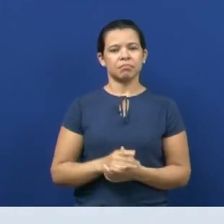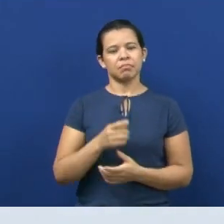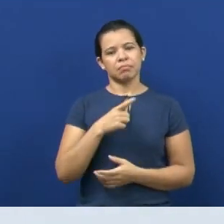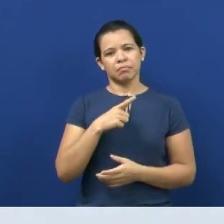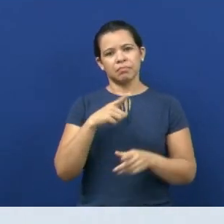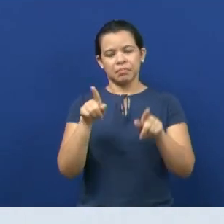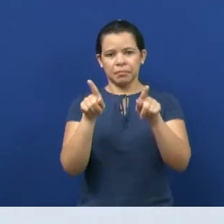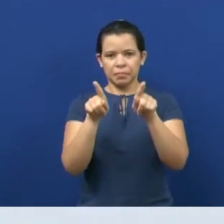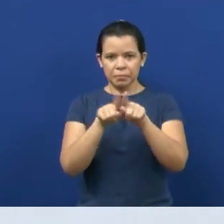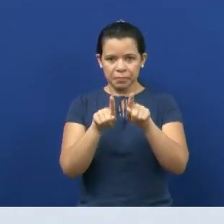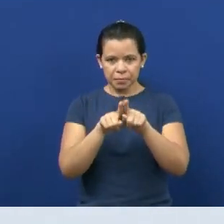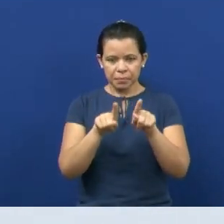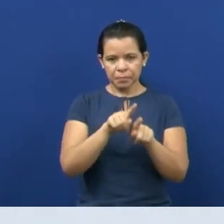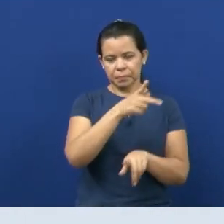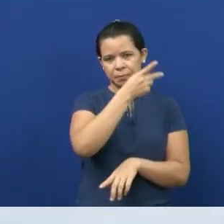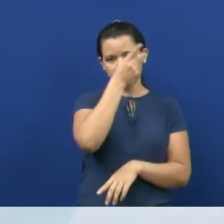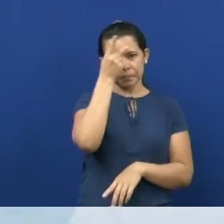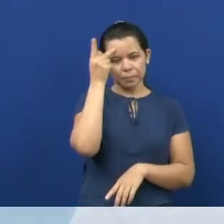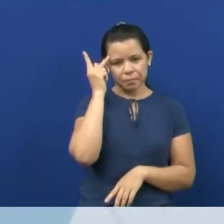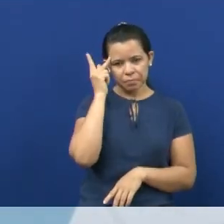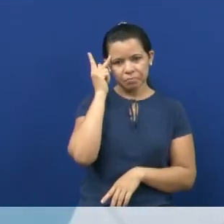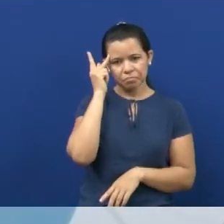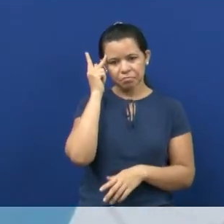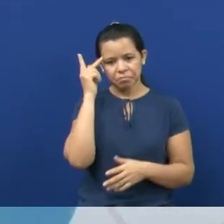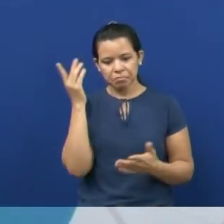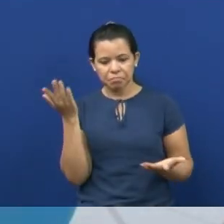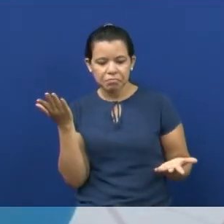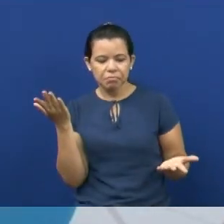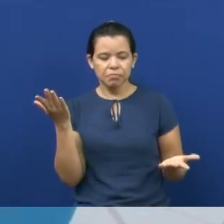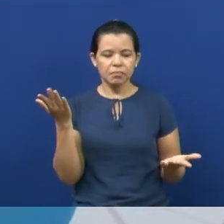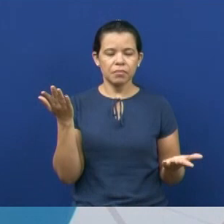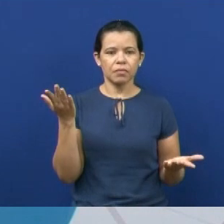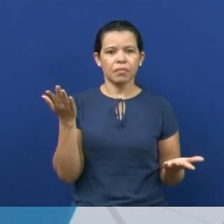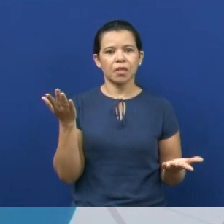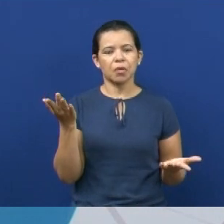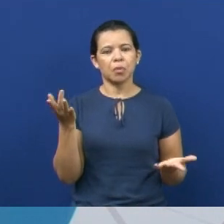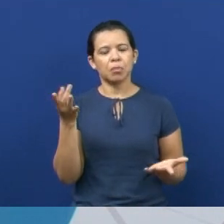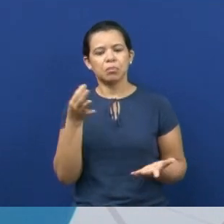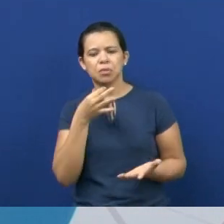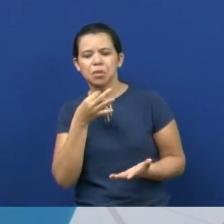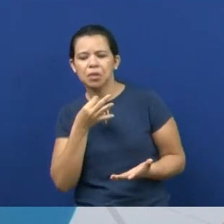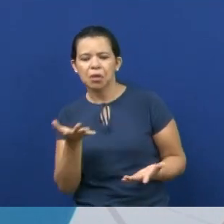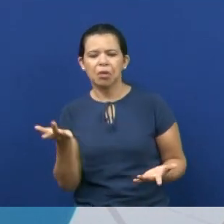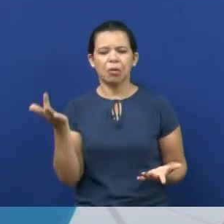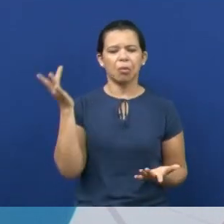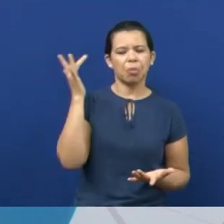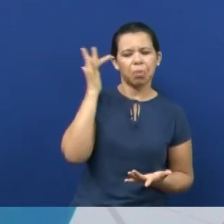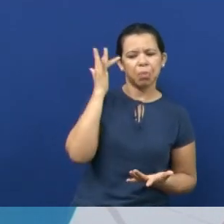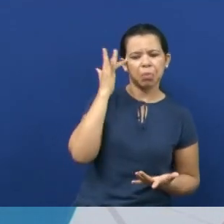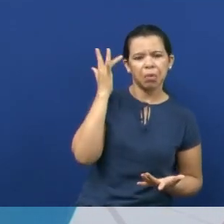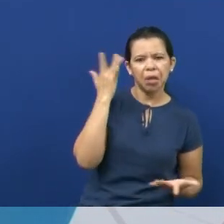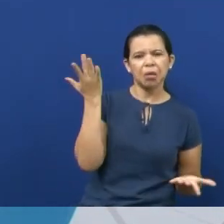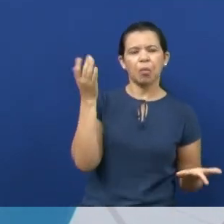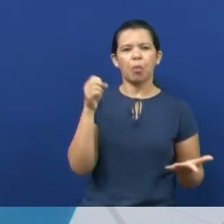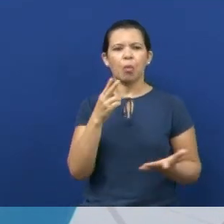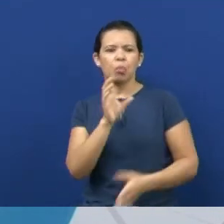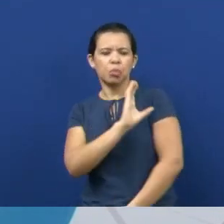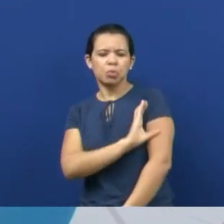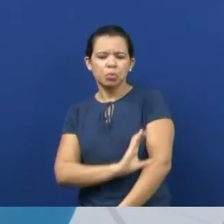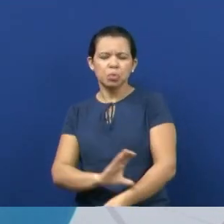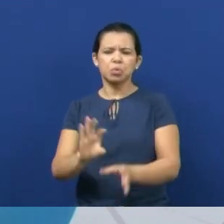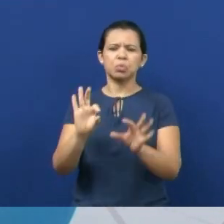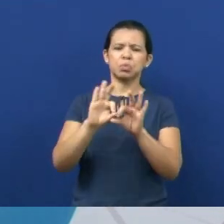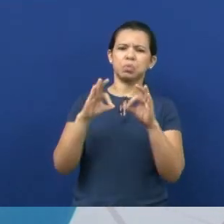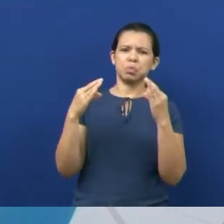aquelas pessoas que por algum motivo, ou seja ela ideológica, ou seja ela familiar,